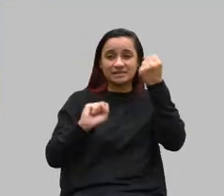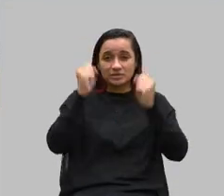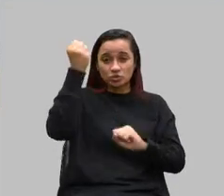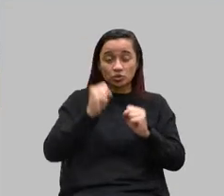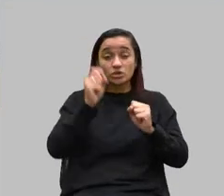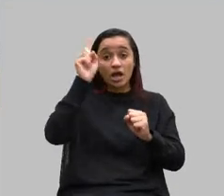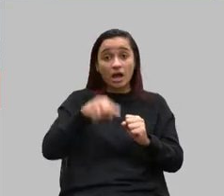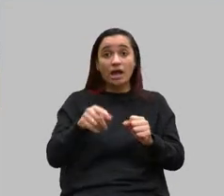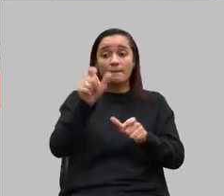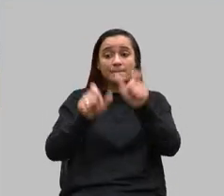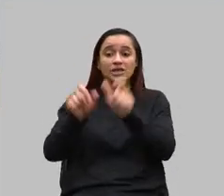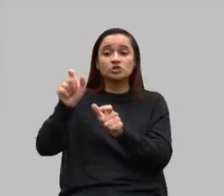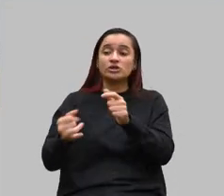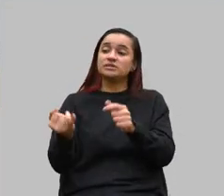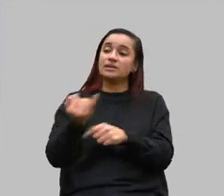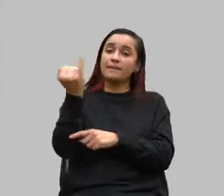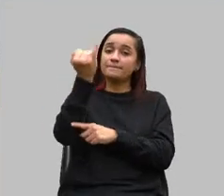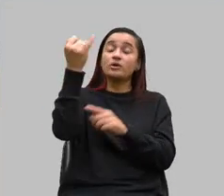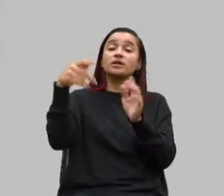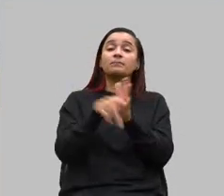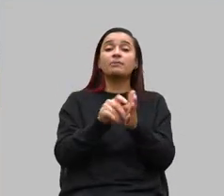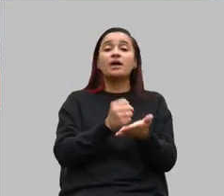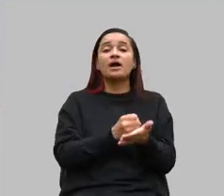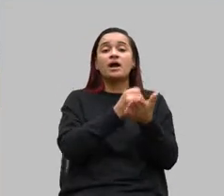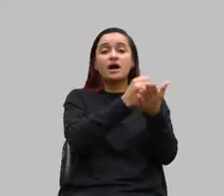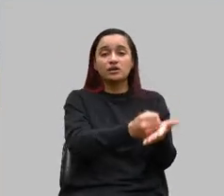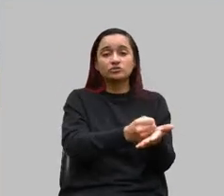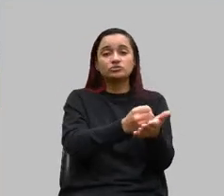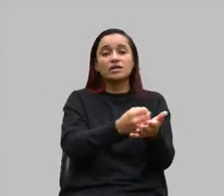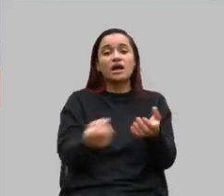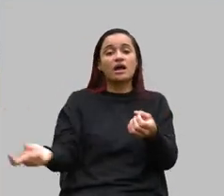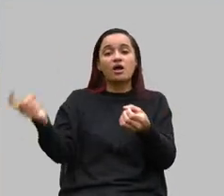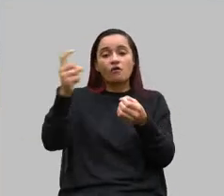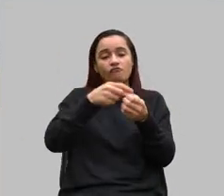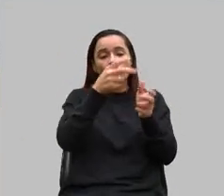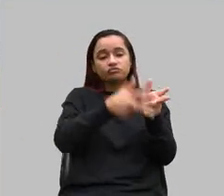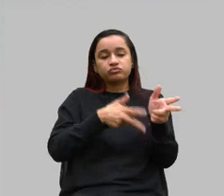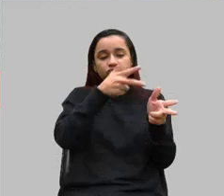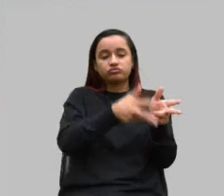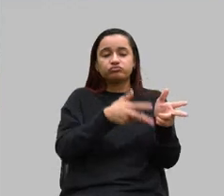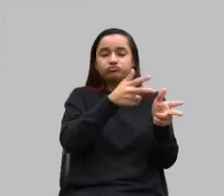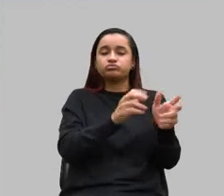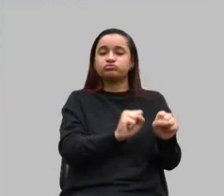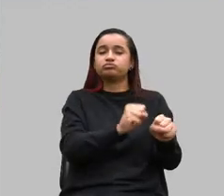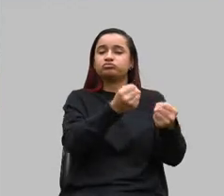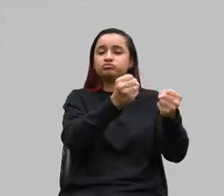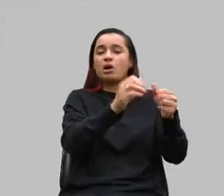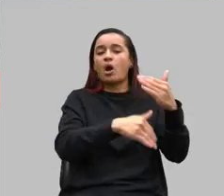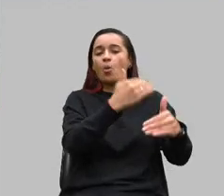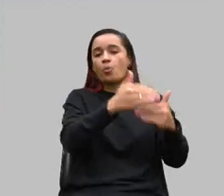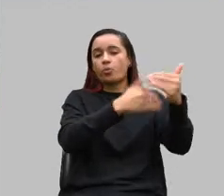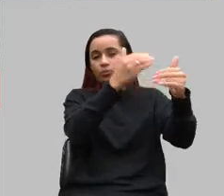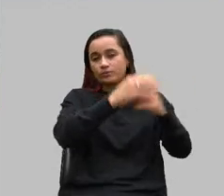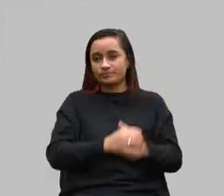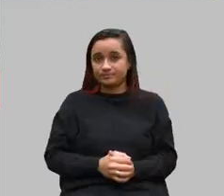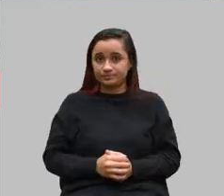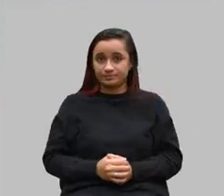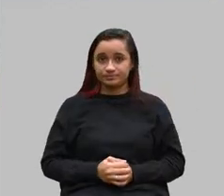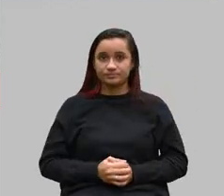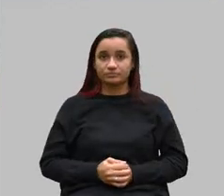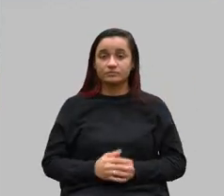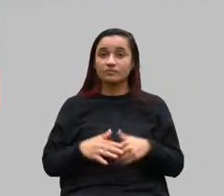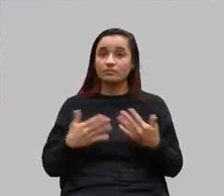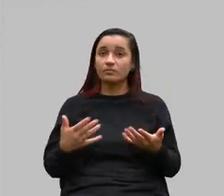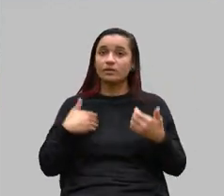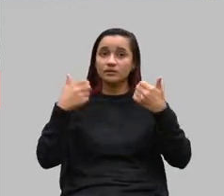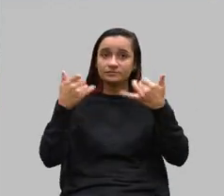ajudar essa retomada mineira do Setor Ferroviário para esse processo E aí eu digo nós vamos